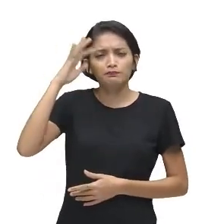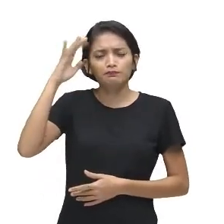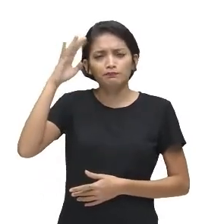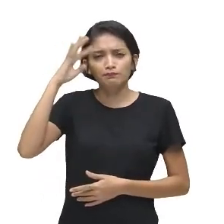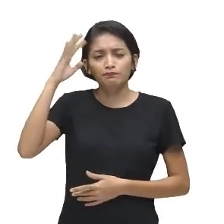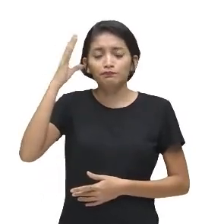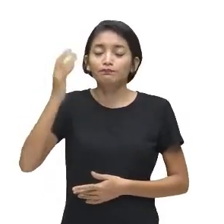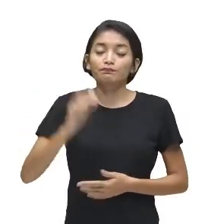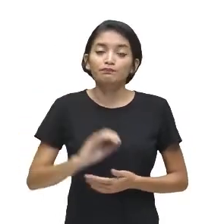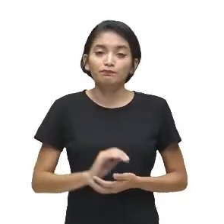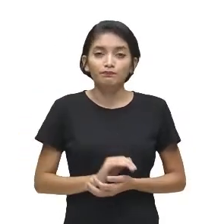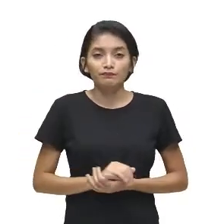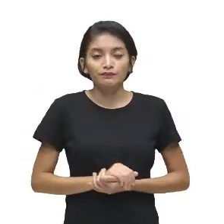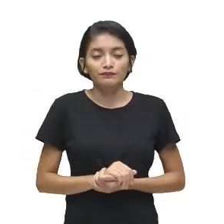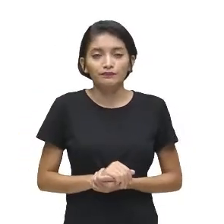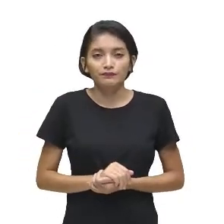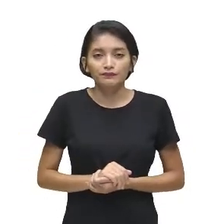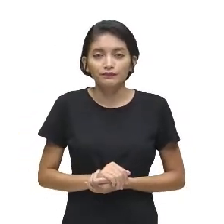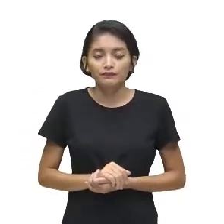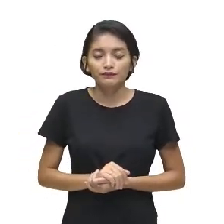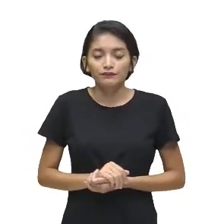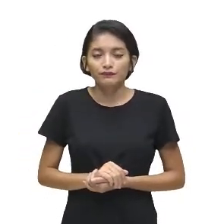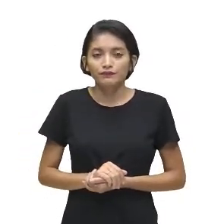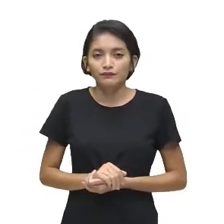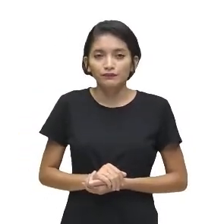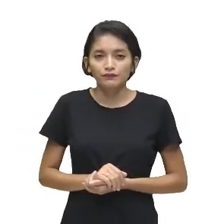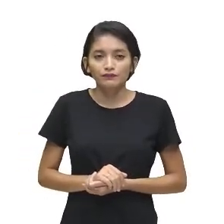pensasse comigo hoje é que